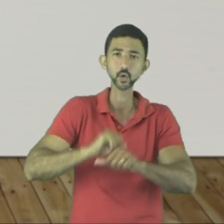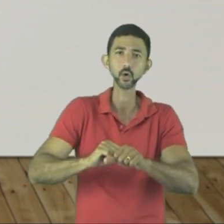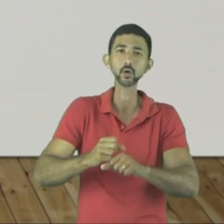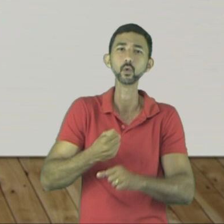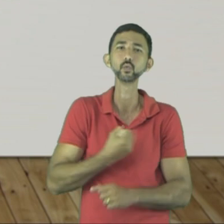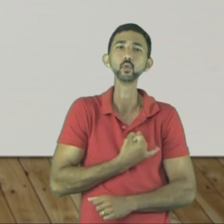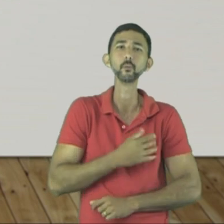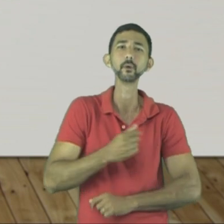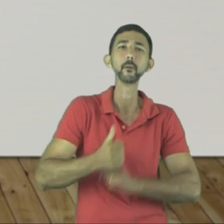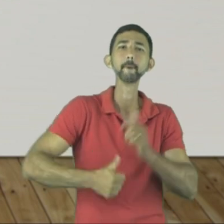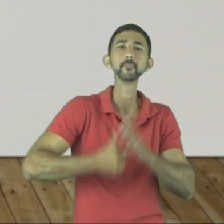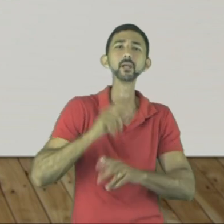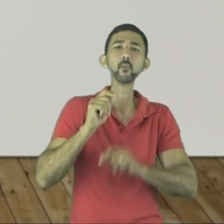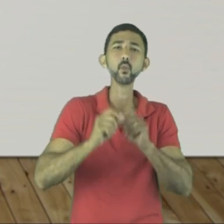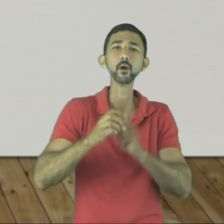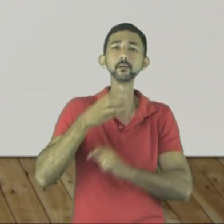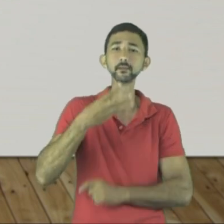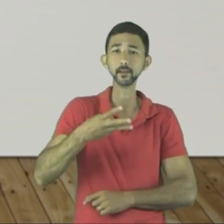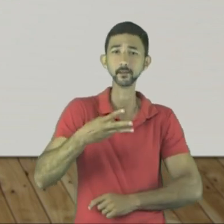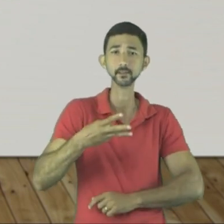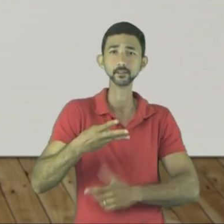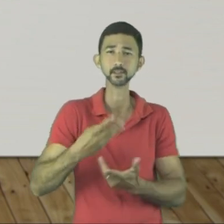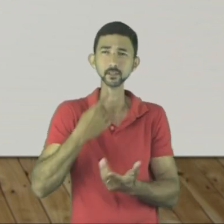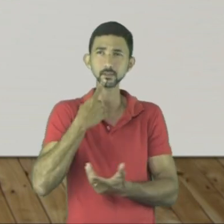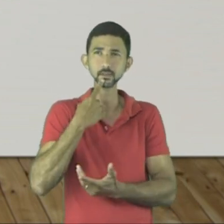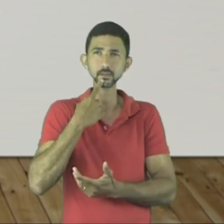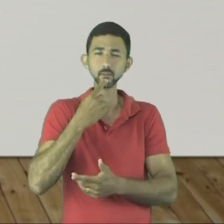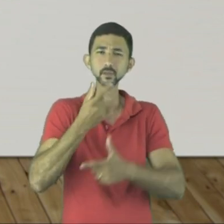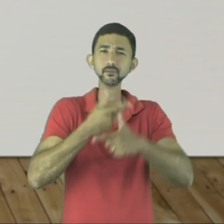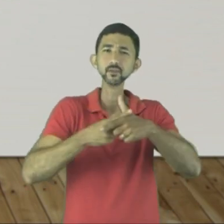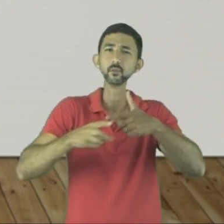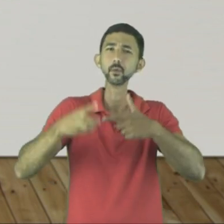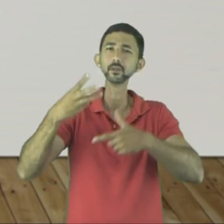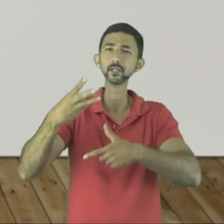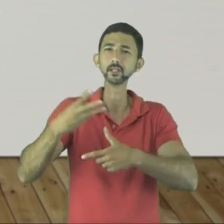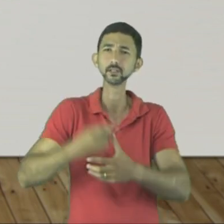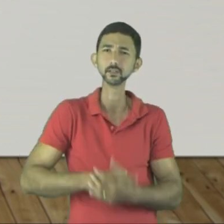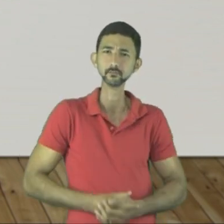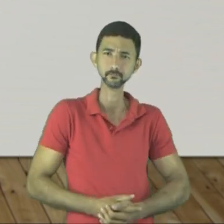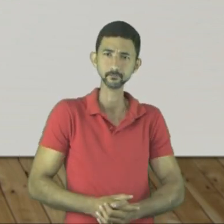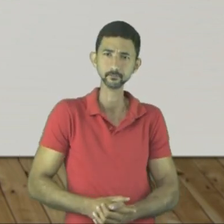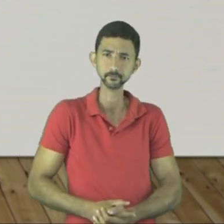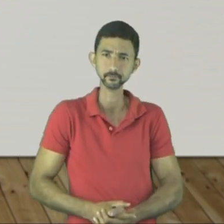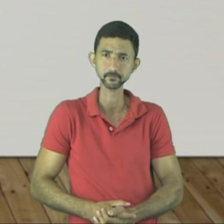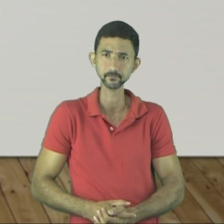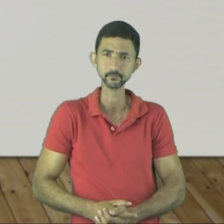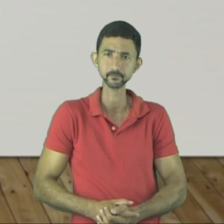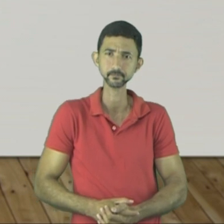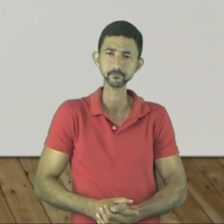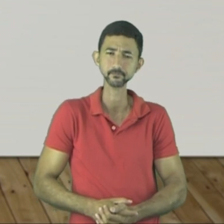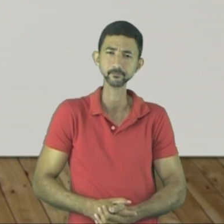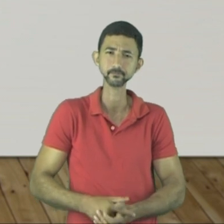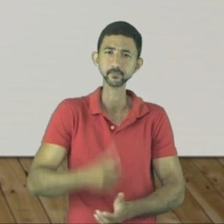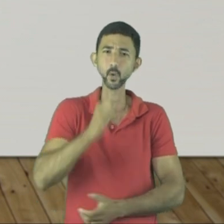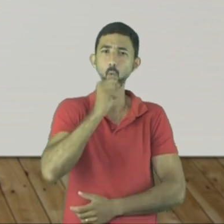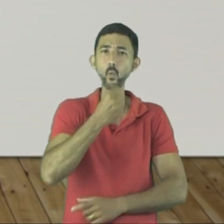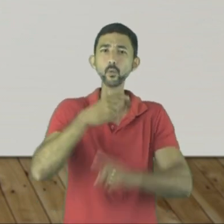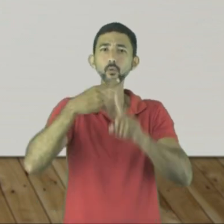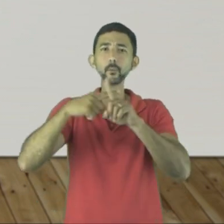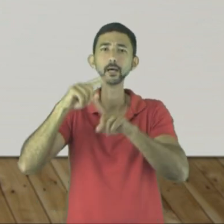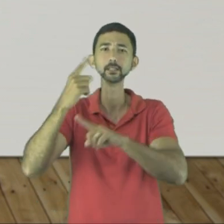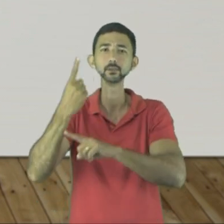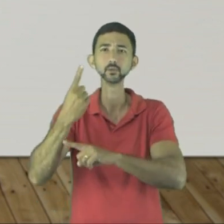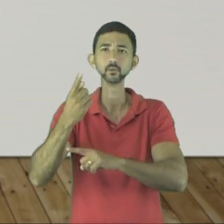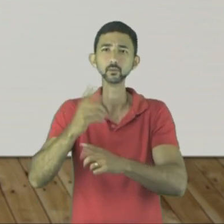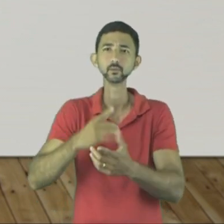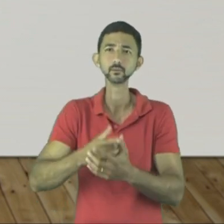número primo, que é o 3. Como é que eu sei se o número é divisível por 3? Somando os algarismos, ó. 8 mais 1 dá 9.